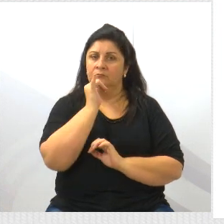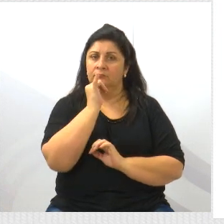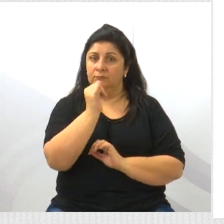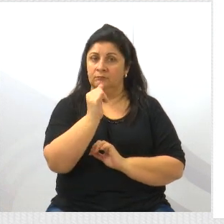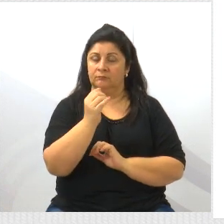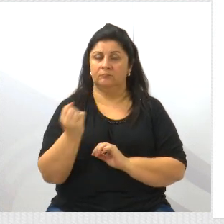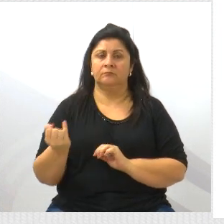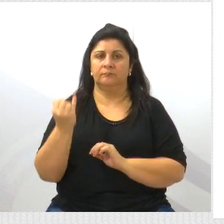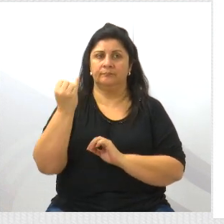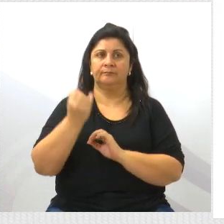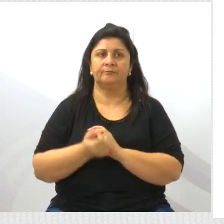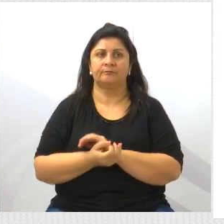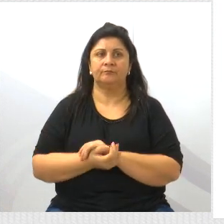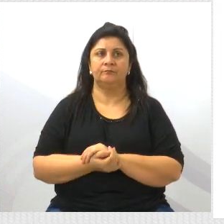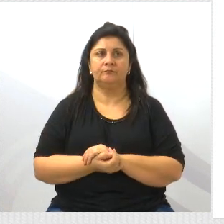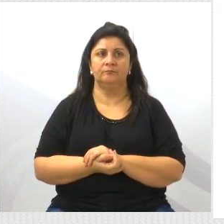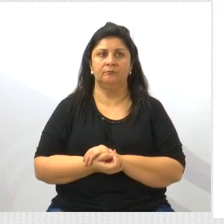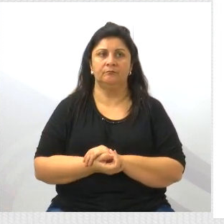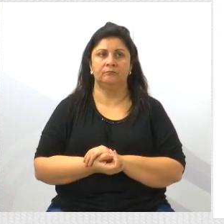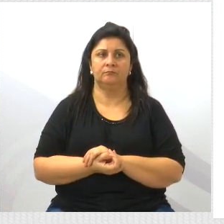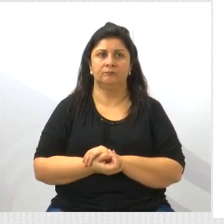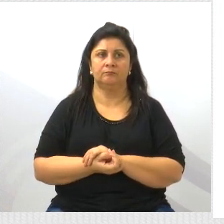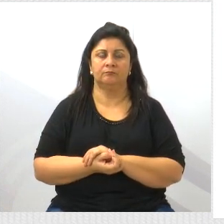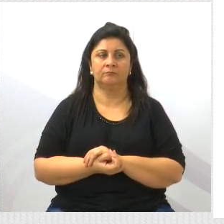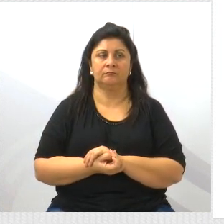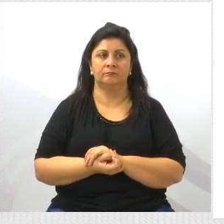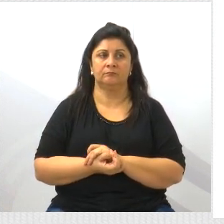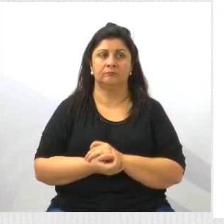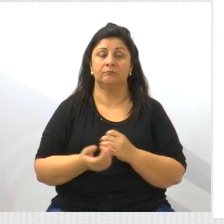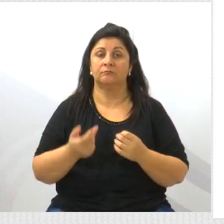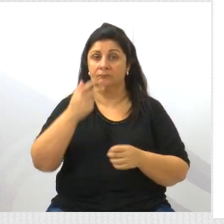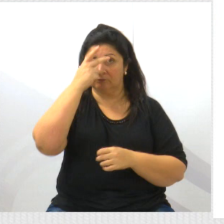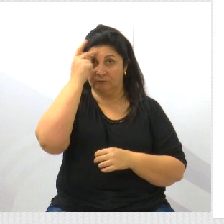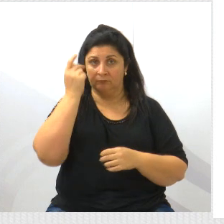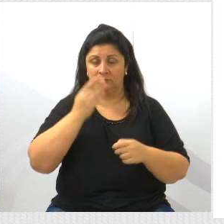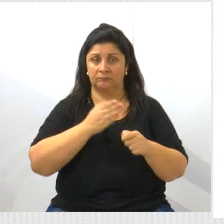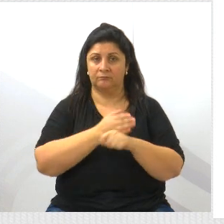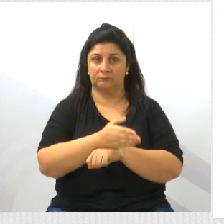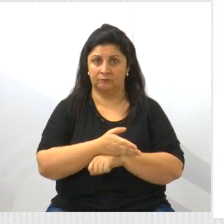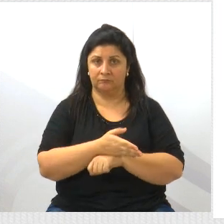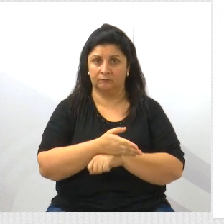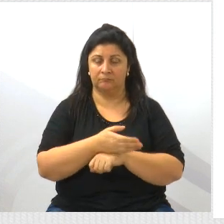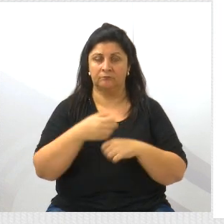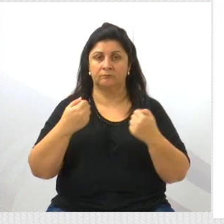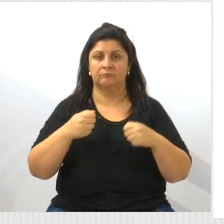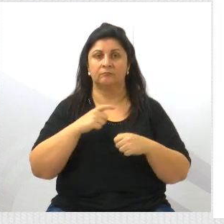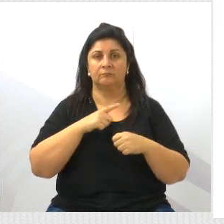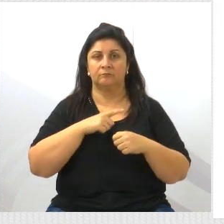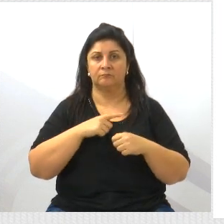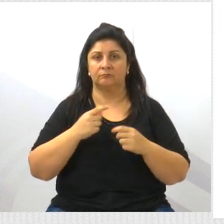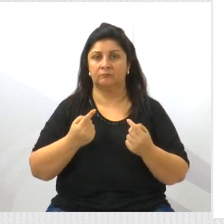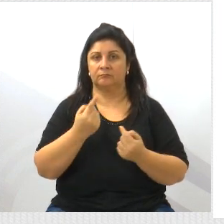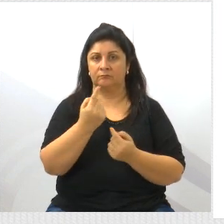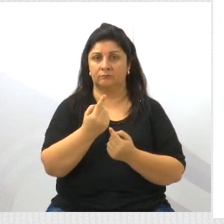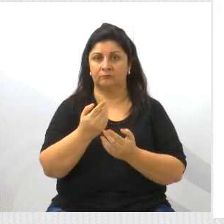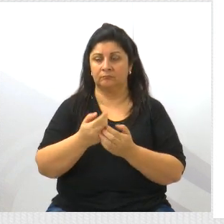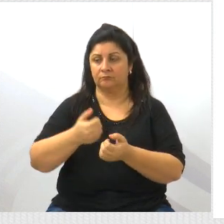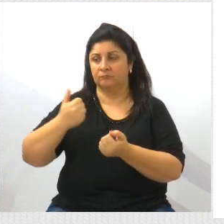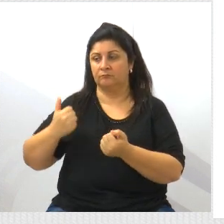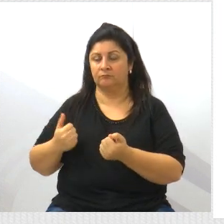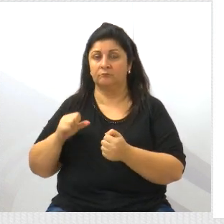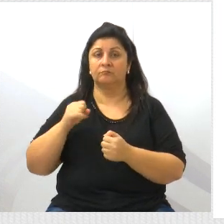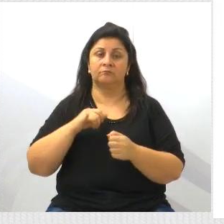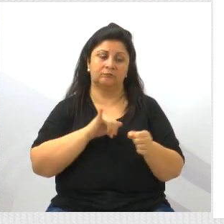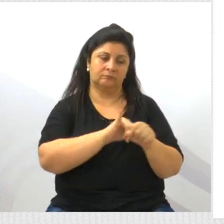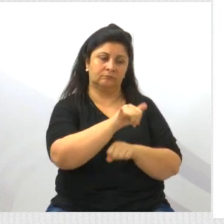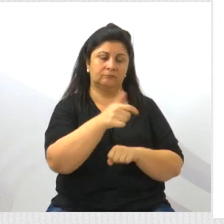Observações importantes. Para ser um membro, ele é o titular e precisa de um suplente, porque, na falta de um,